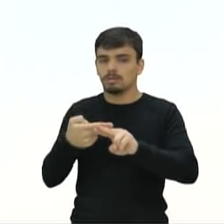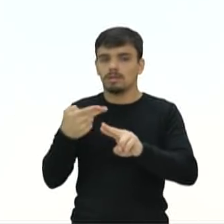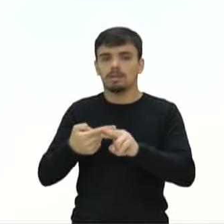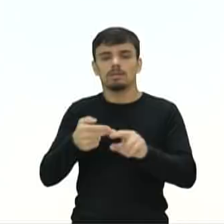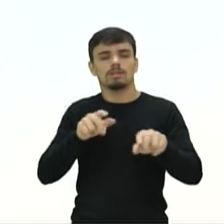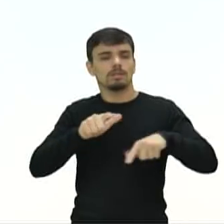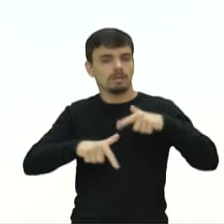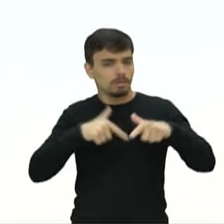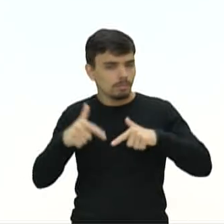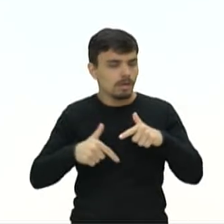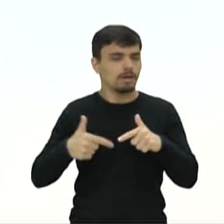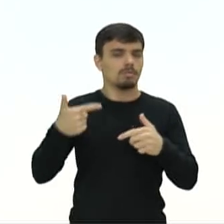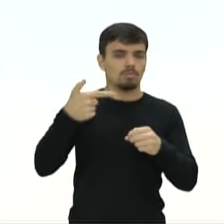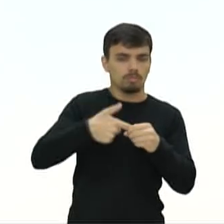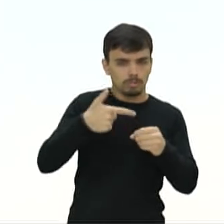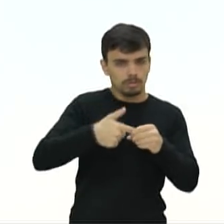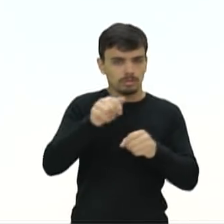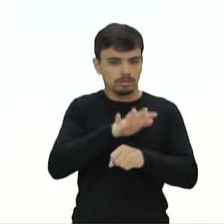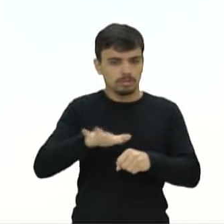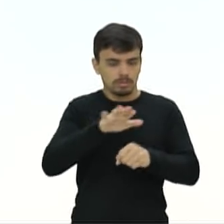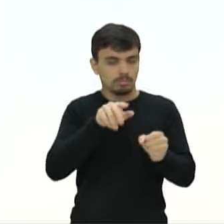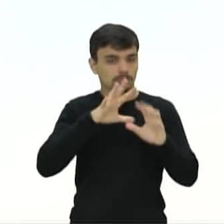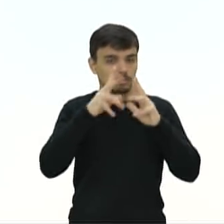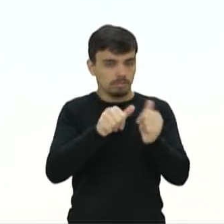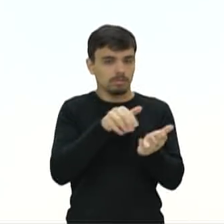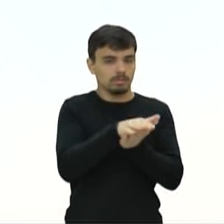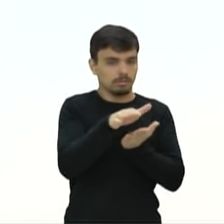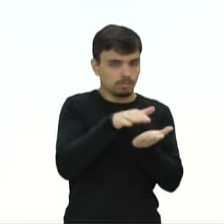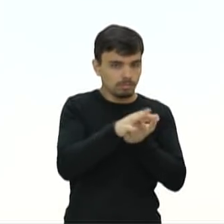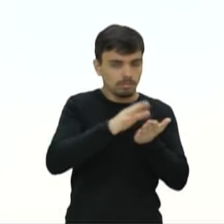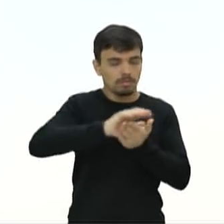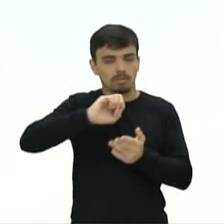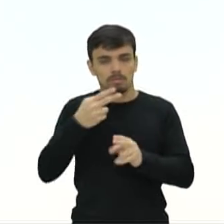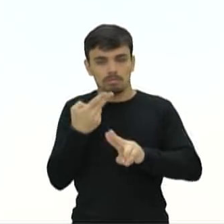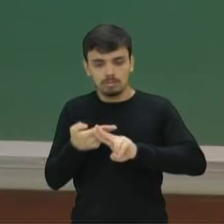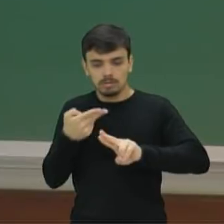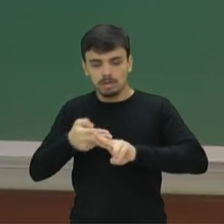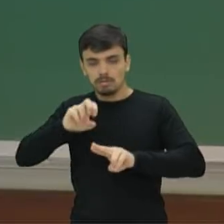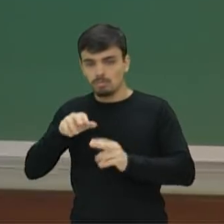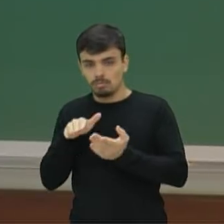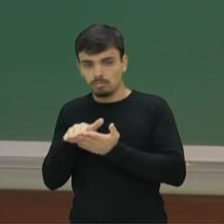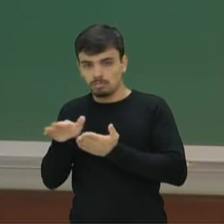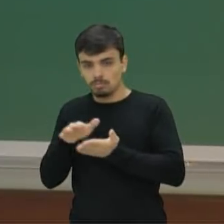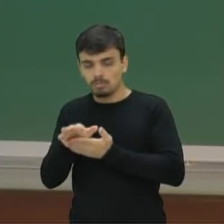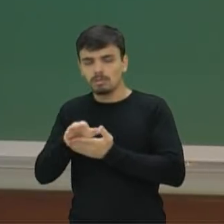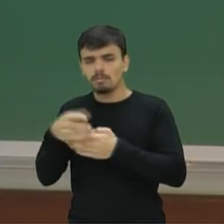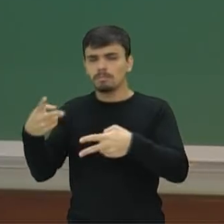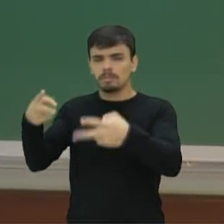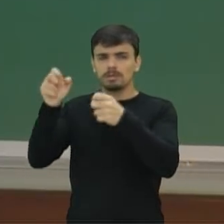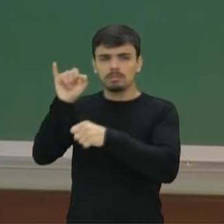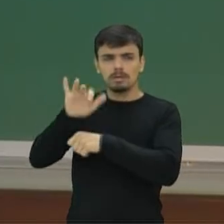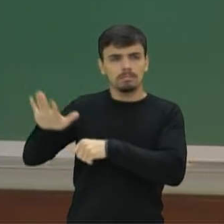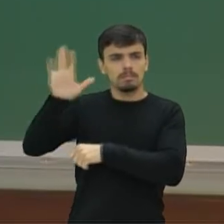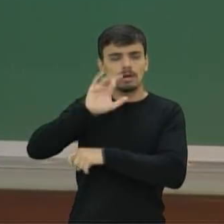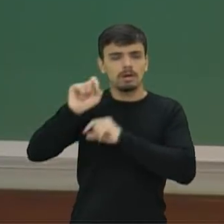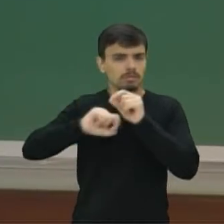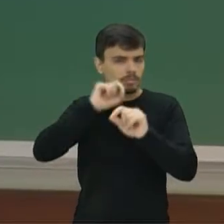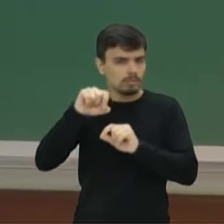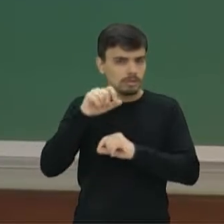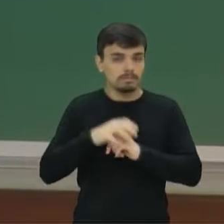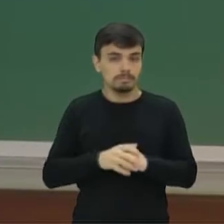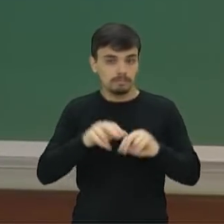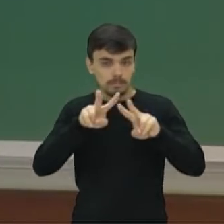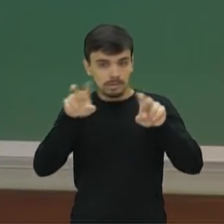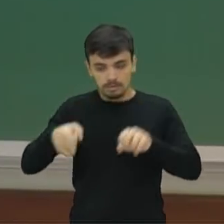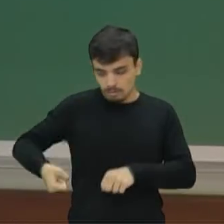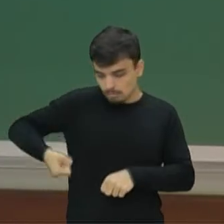combustível, produtos em geral, total gasto, usado ou consumido. E perceba que a imagem que eu trago para você ali, ó, é de uma